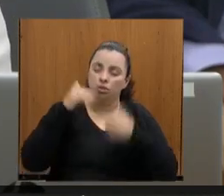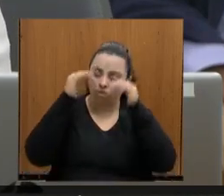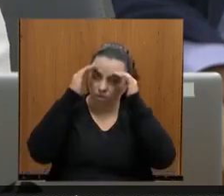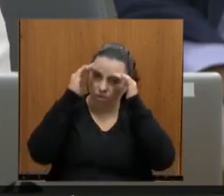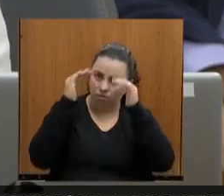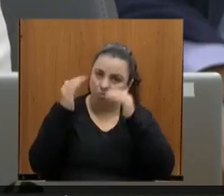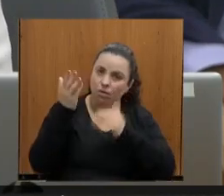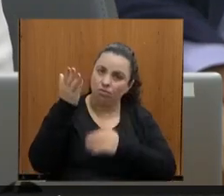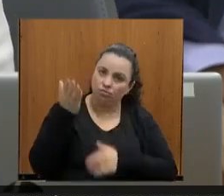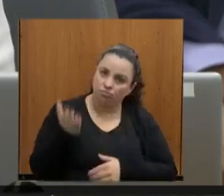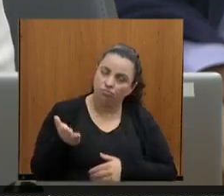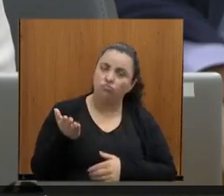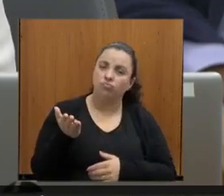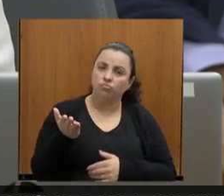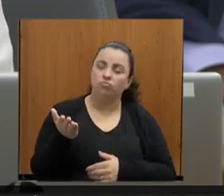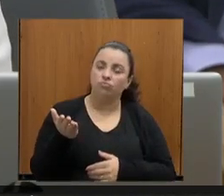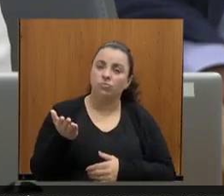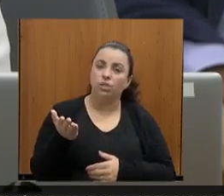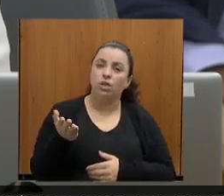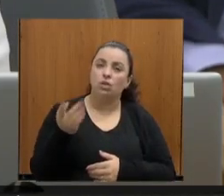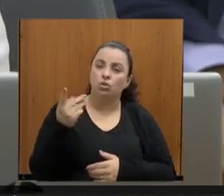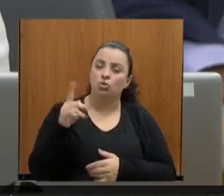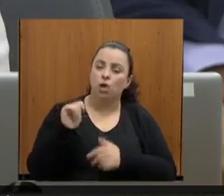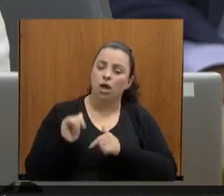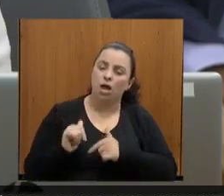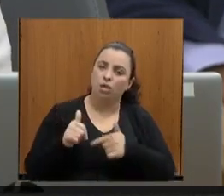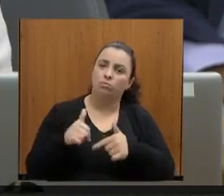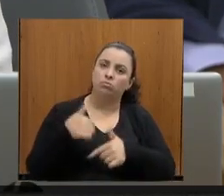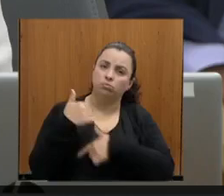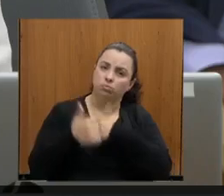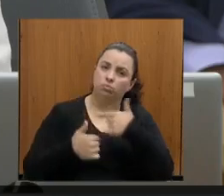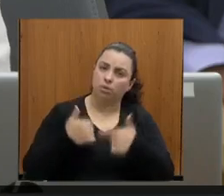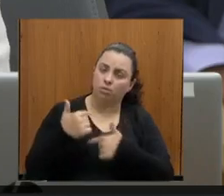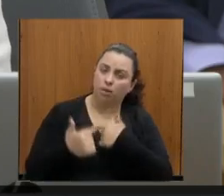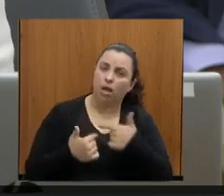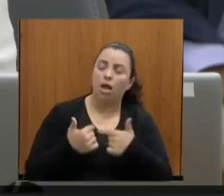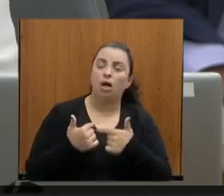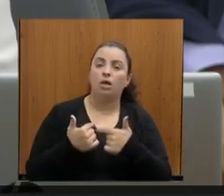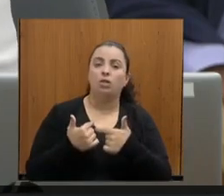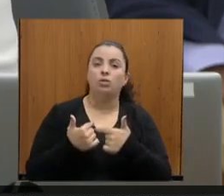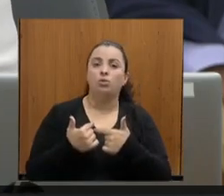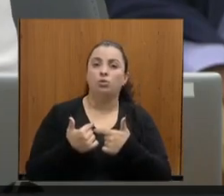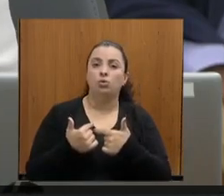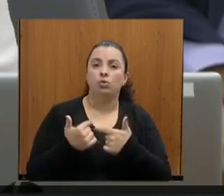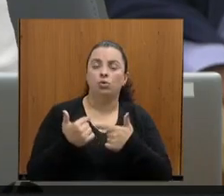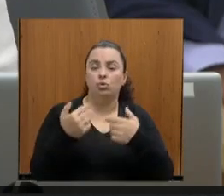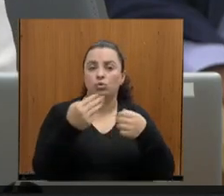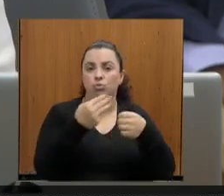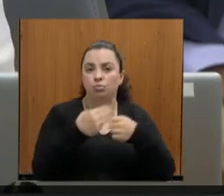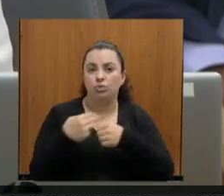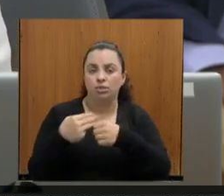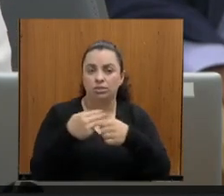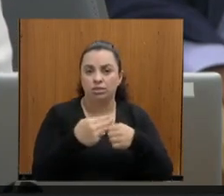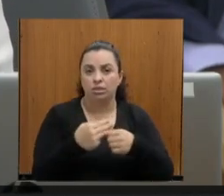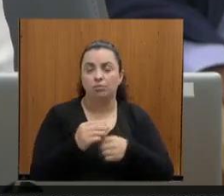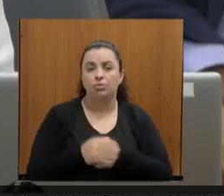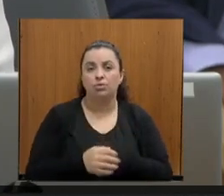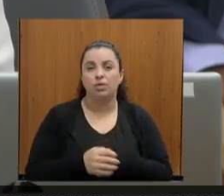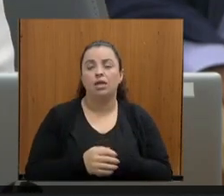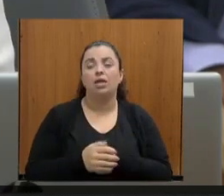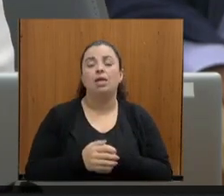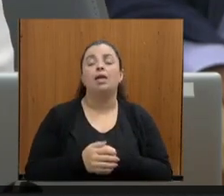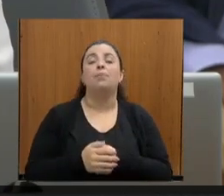a vossa excelência pela sua atuação junto aos municípios e agora